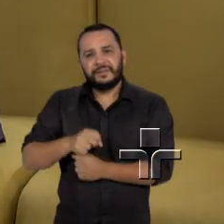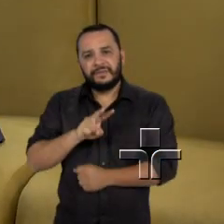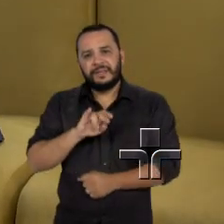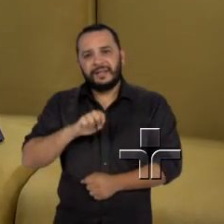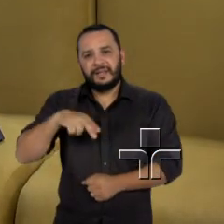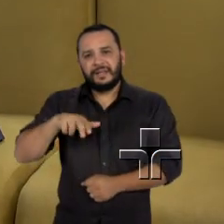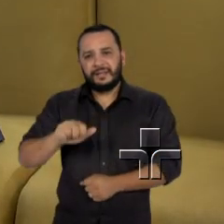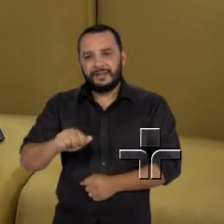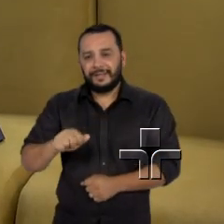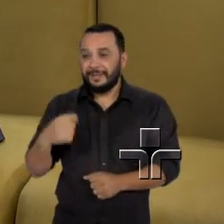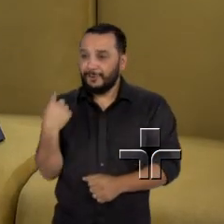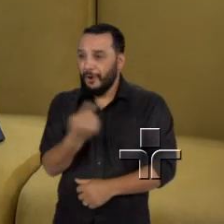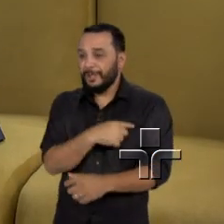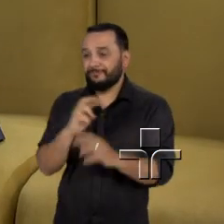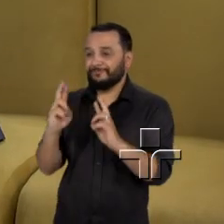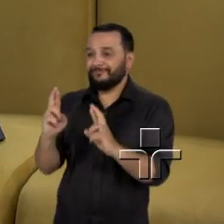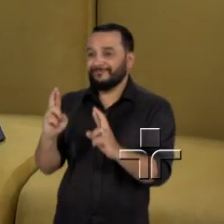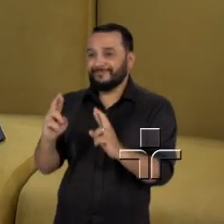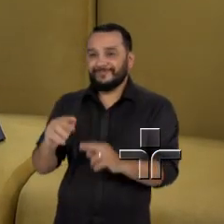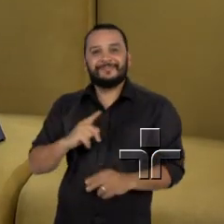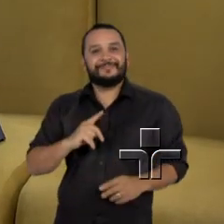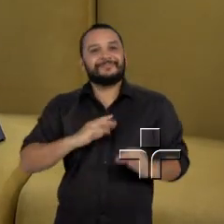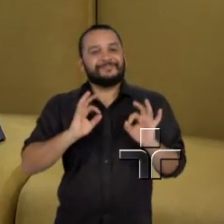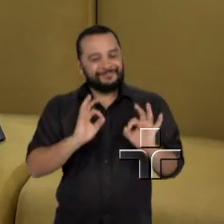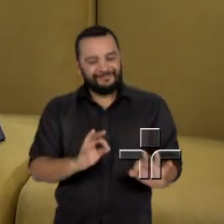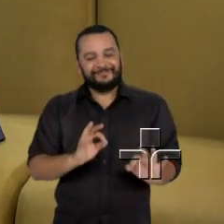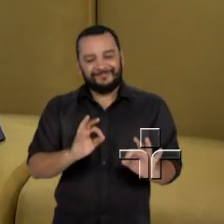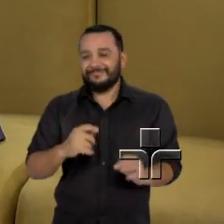A gente fica na torcida, né? Com certeza, e muita.